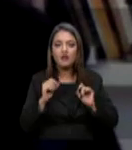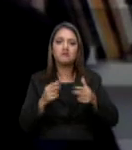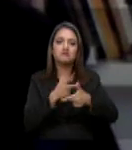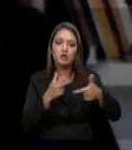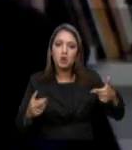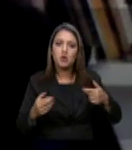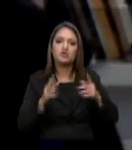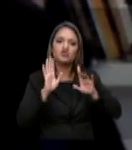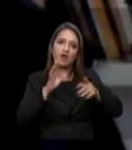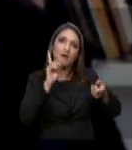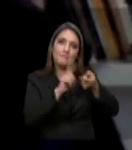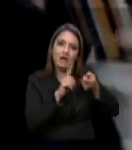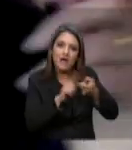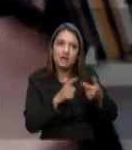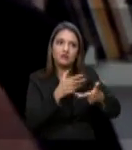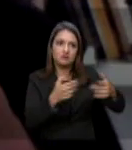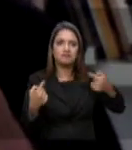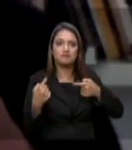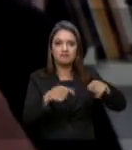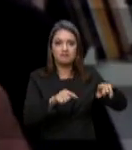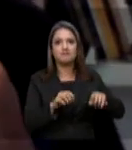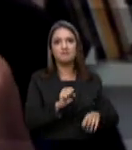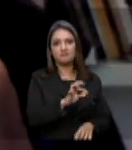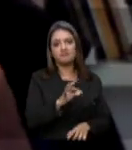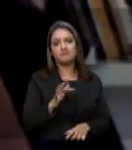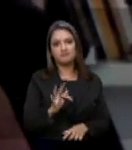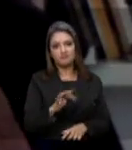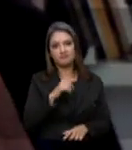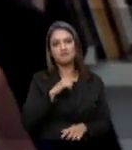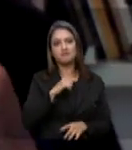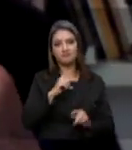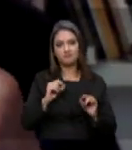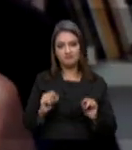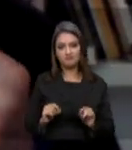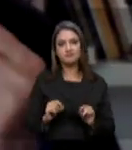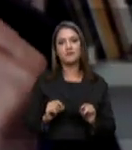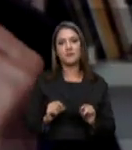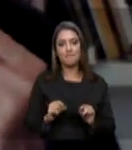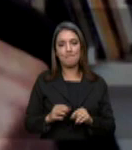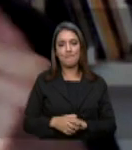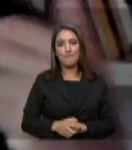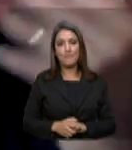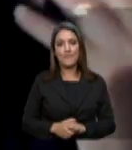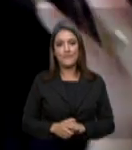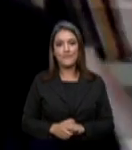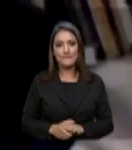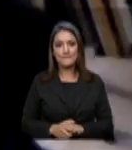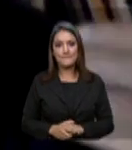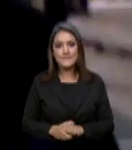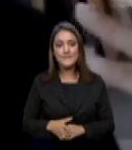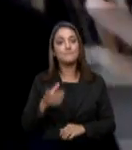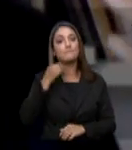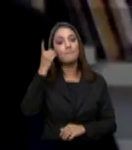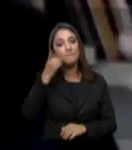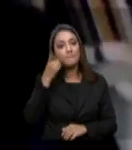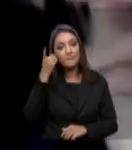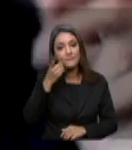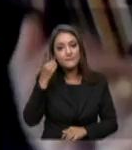pensas e intimidações acordos que constam da referida publicação em